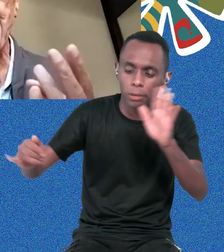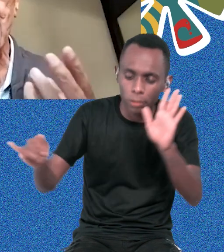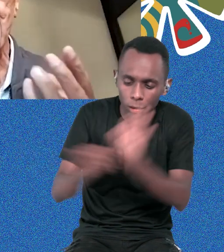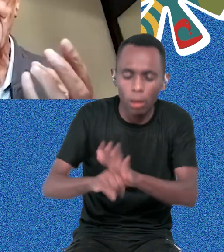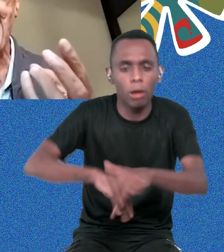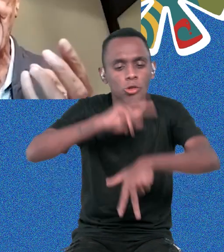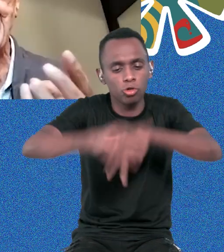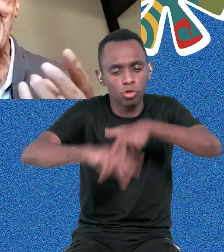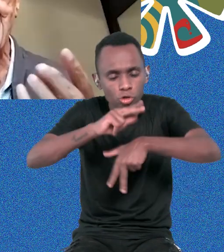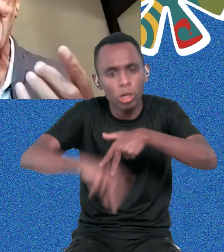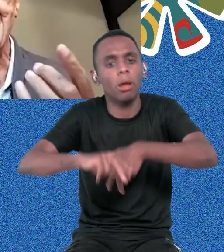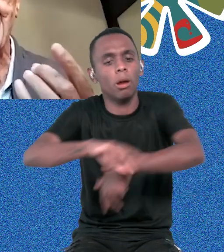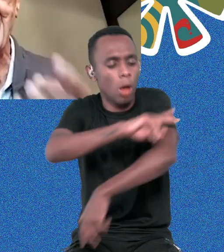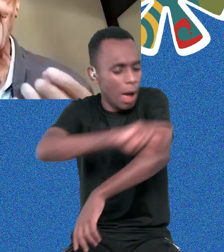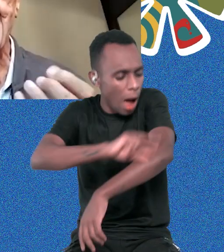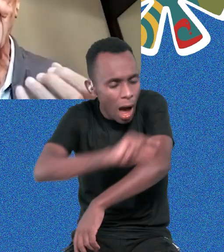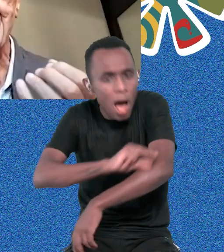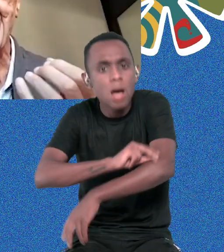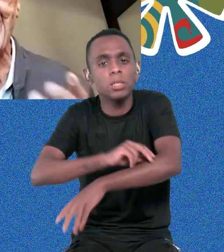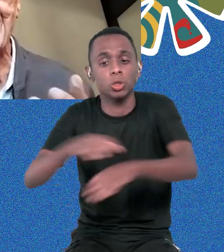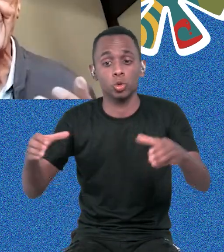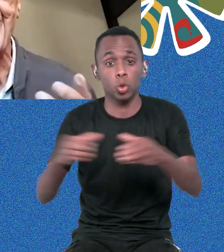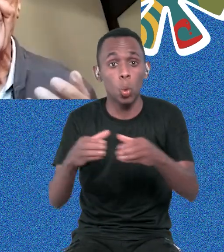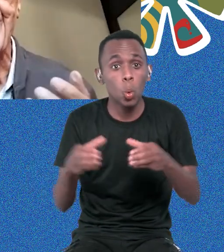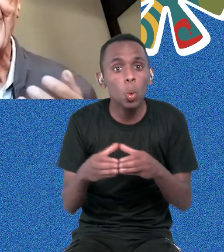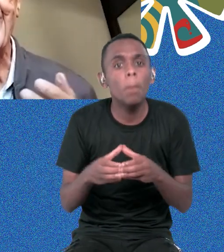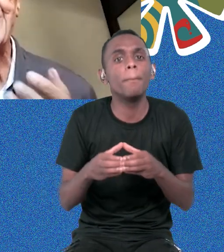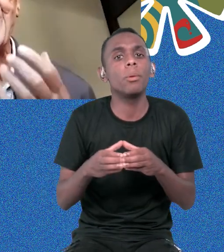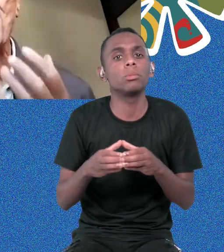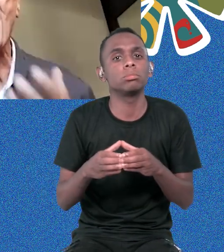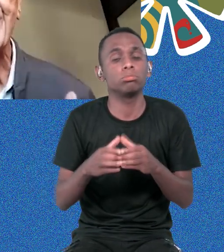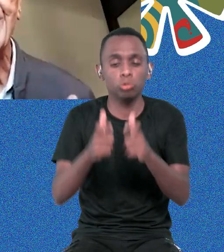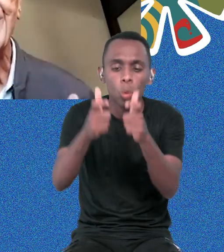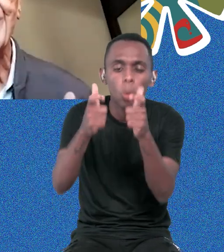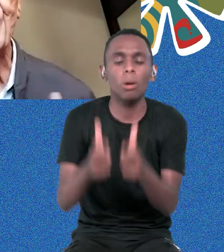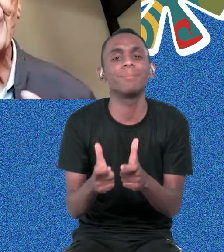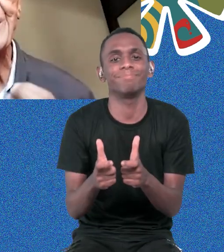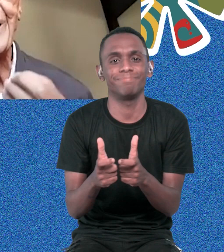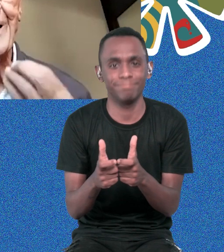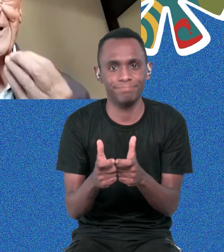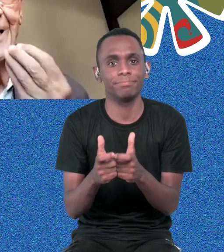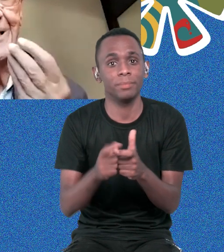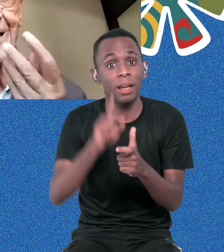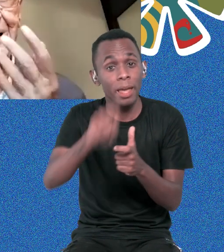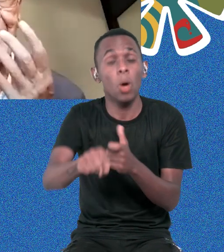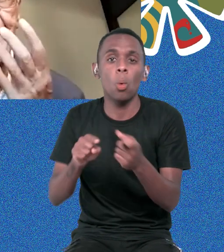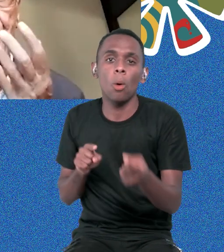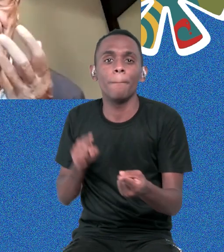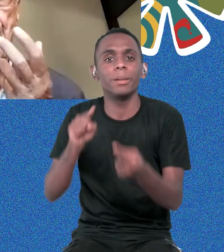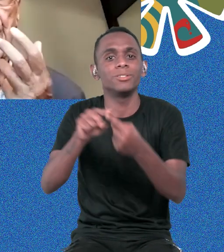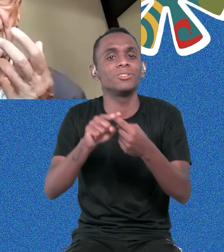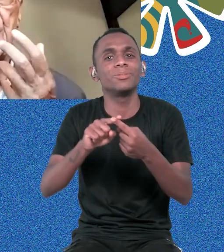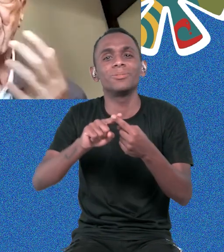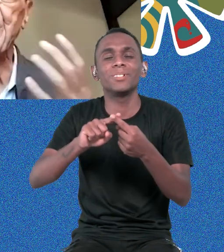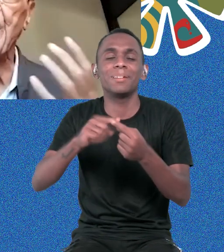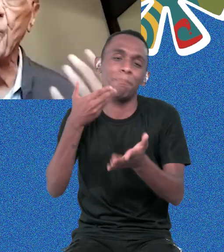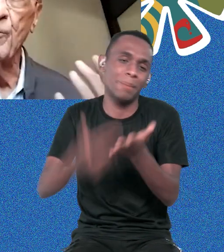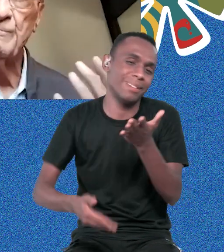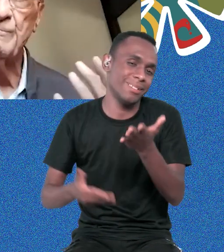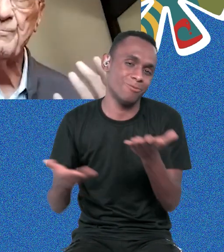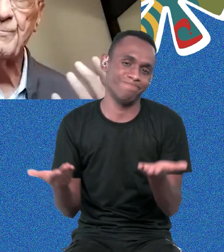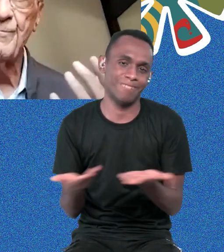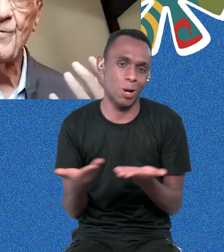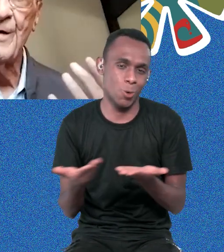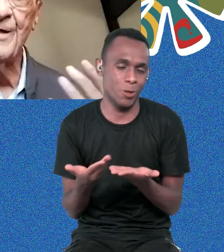de gênero, de raça, de etnia, de classe, esta de lugar. Então, esta ideia se